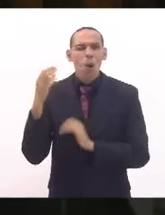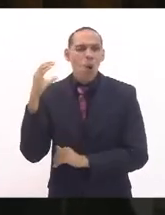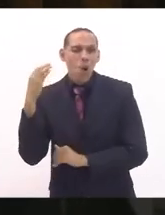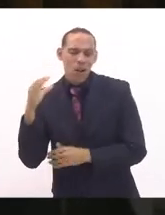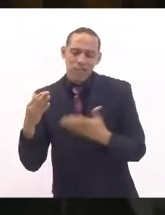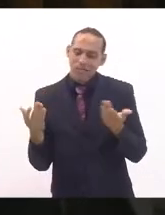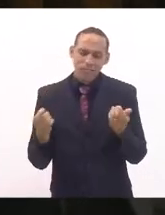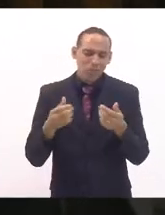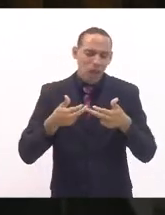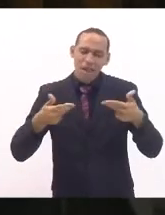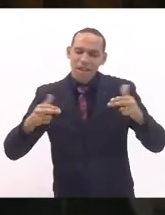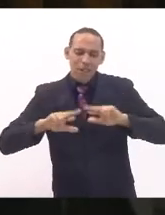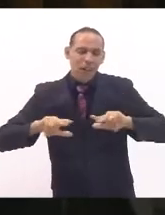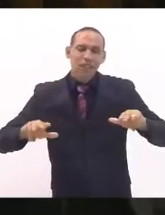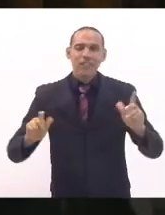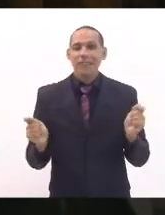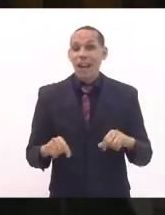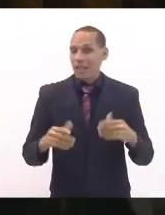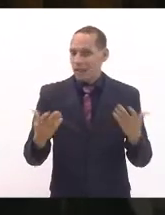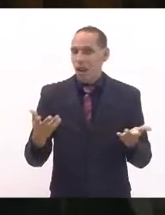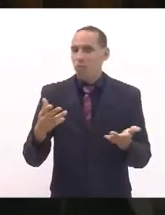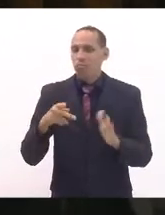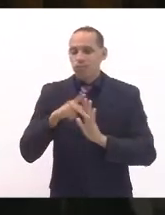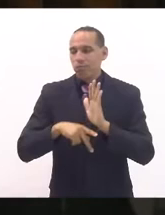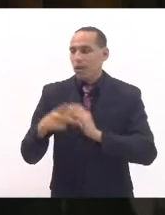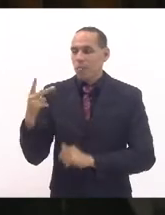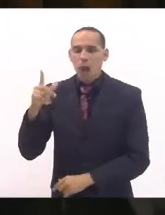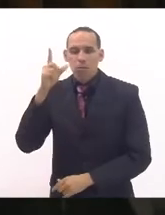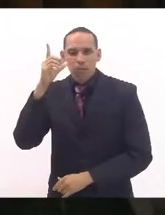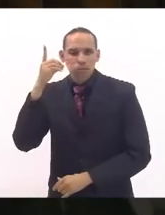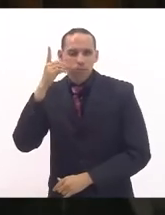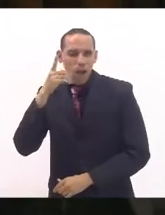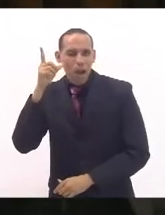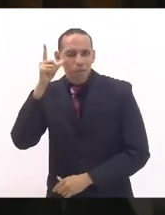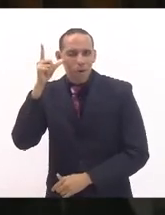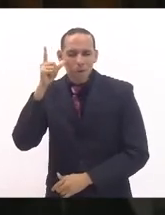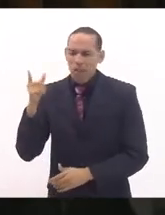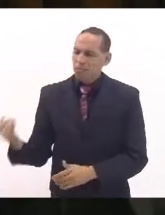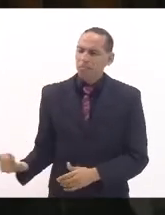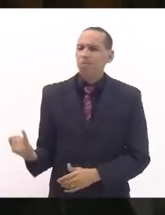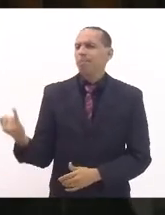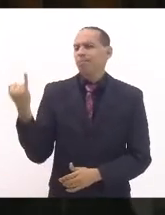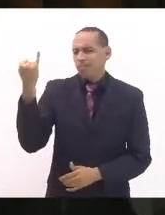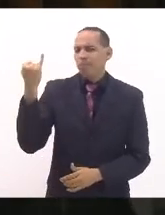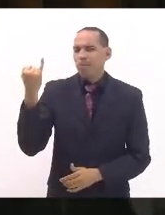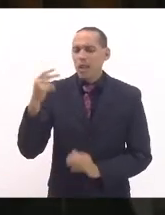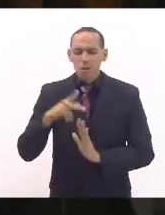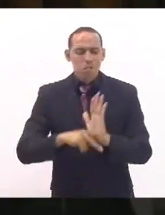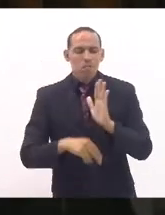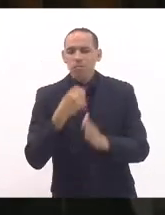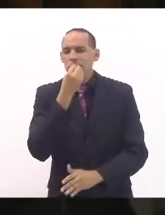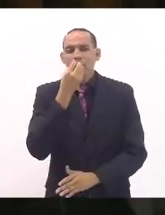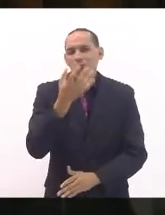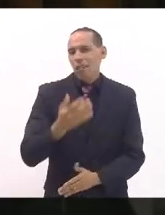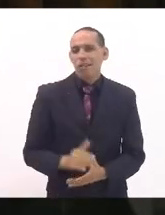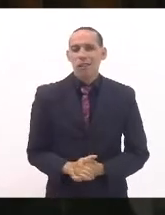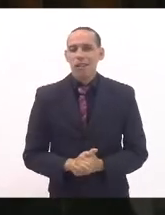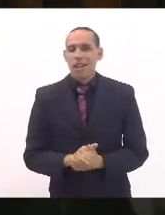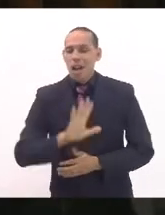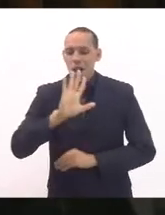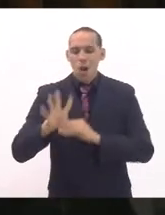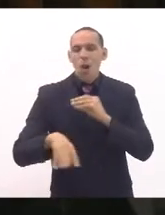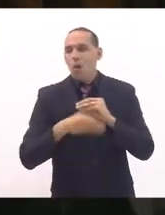dizer que entendo que esse projeto da deputada Lucinha é muito importante, é um bom projeto, vem